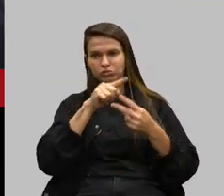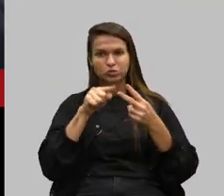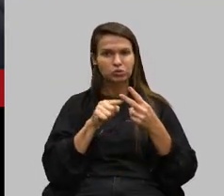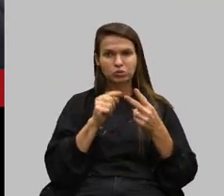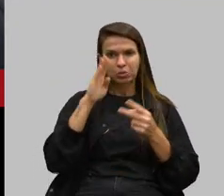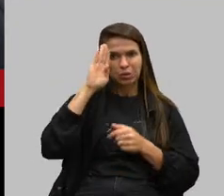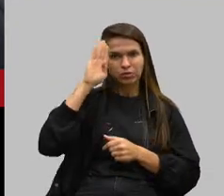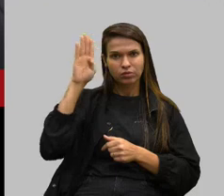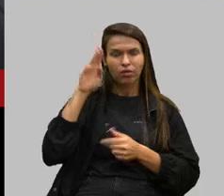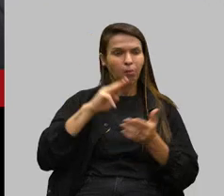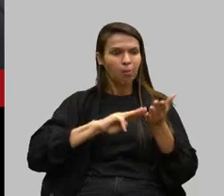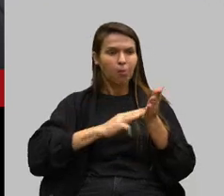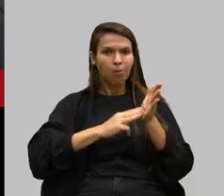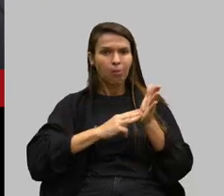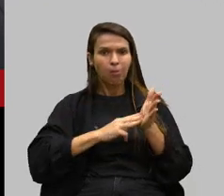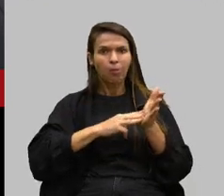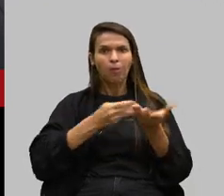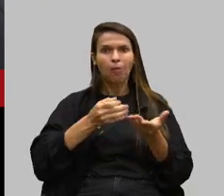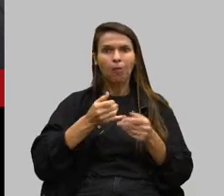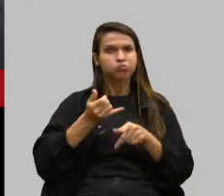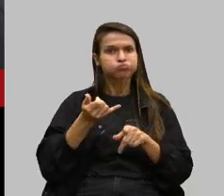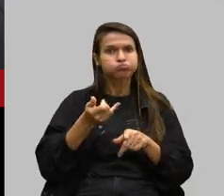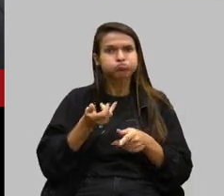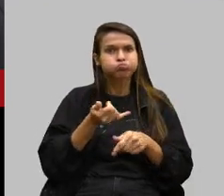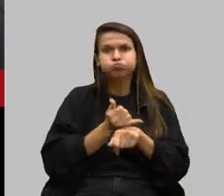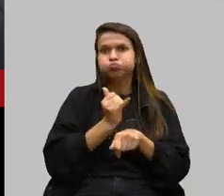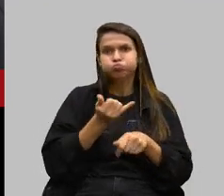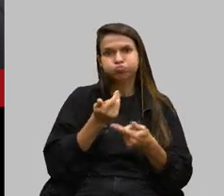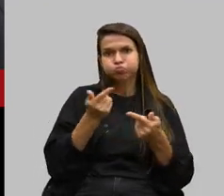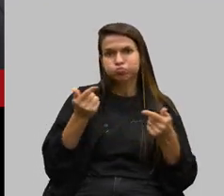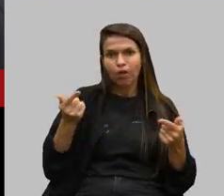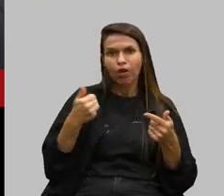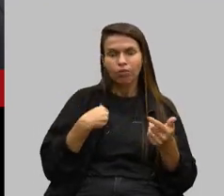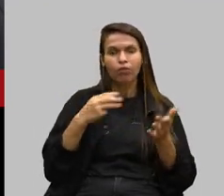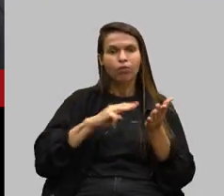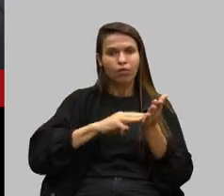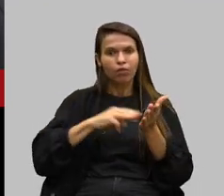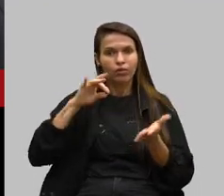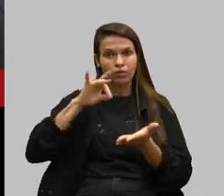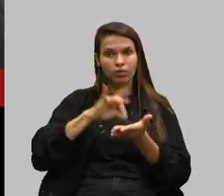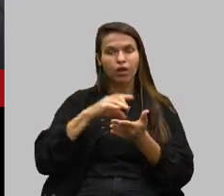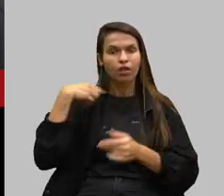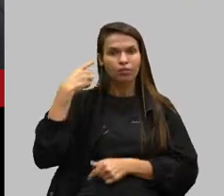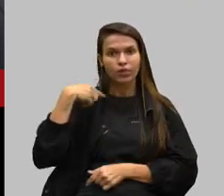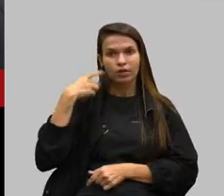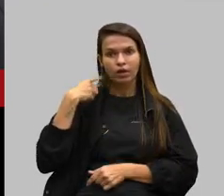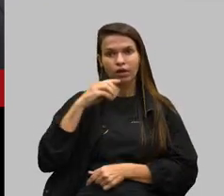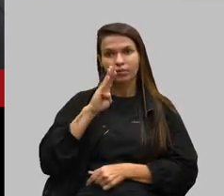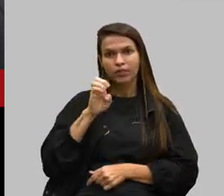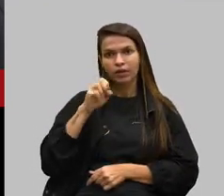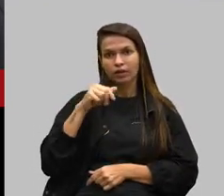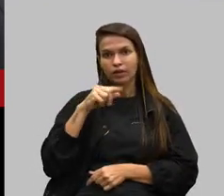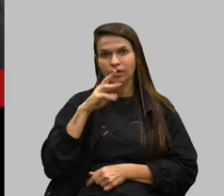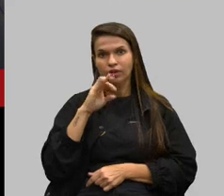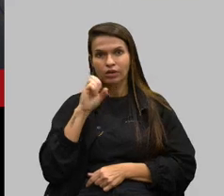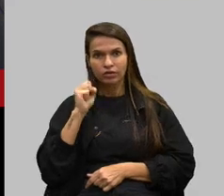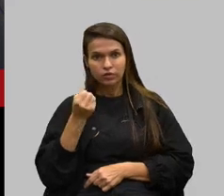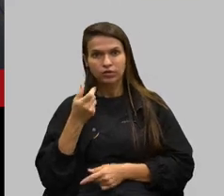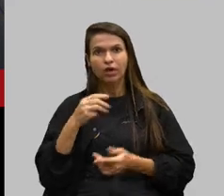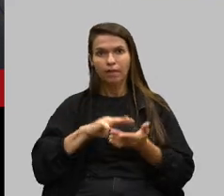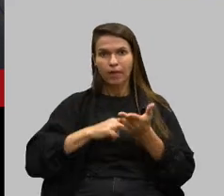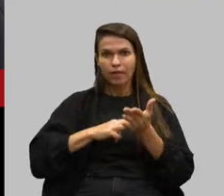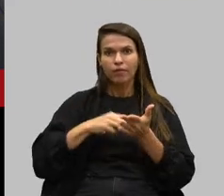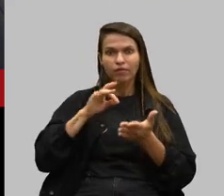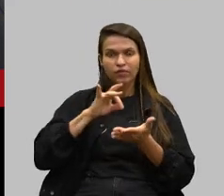sequer os membros da comissão de administração pública eu sou membro efetiva a deputada eh Beatriz Serqueira é membro efetiva a gente não pode